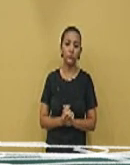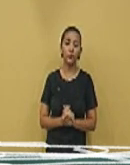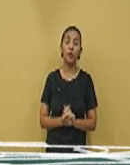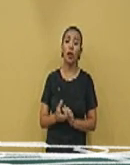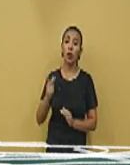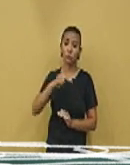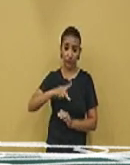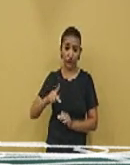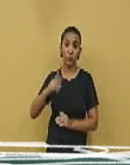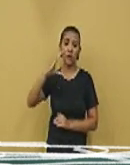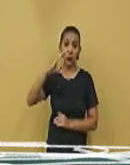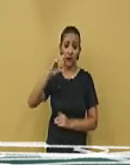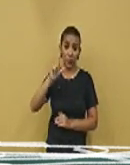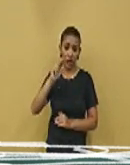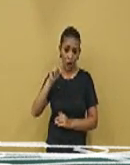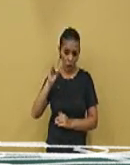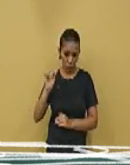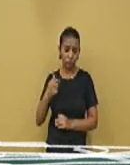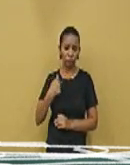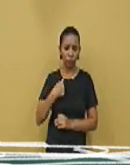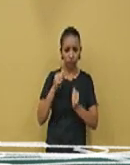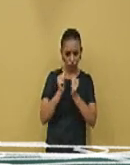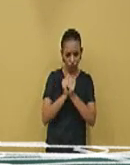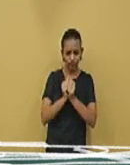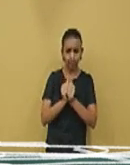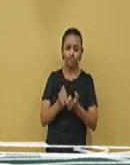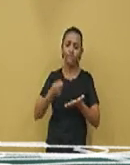Professora Cláudia e eu defendemos